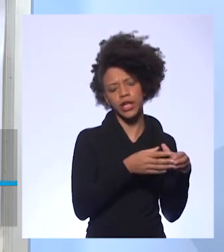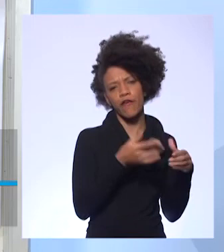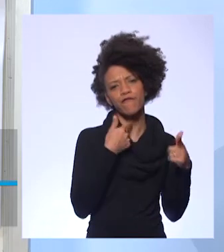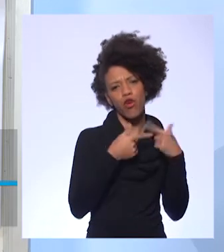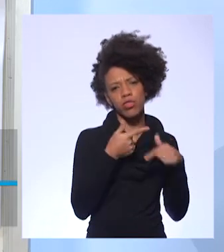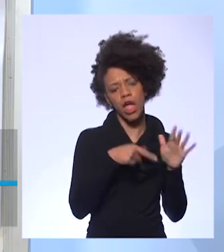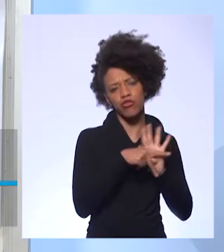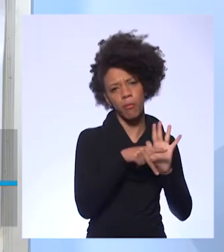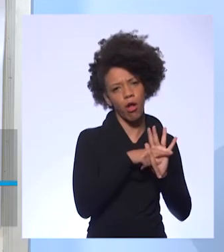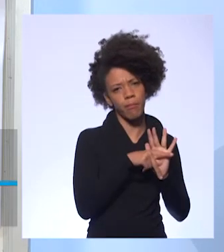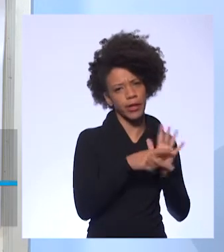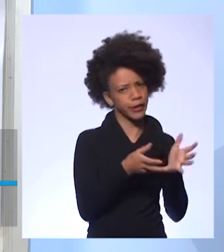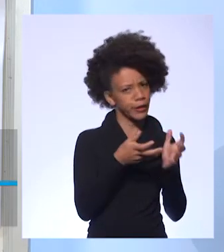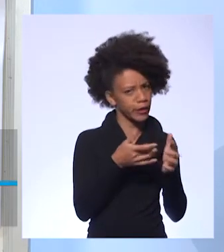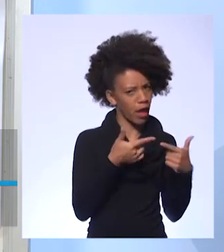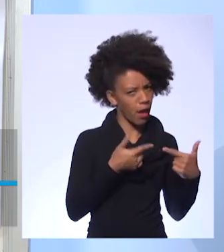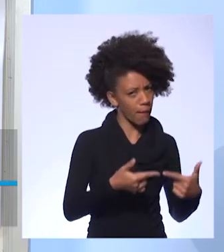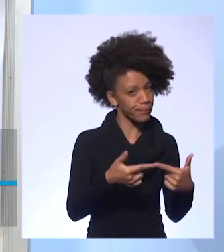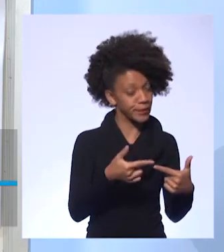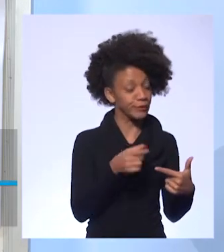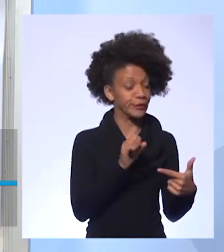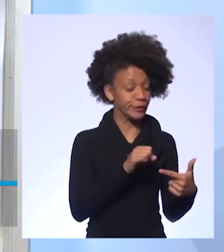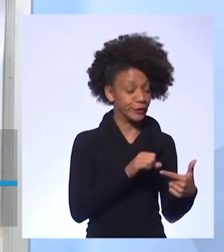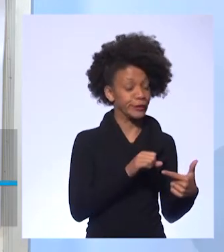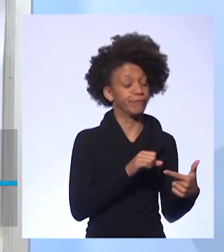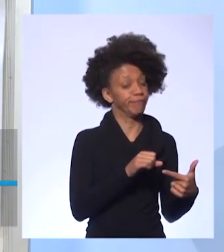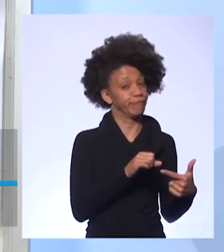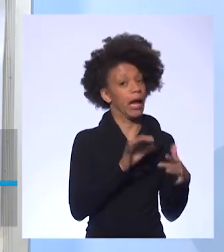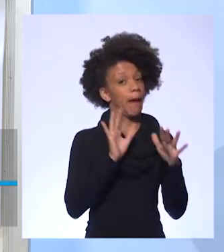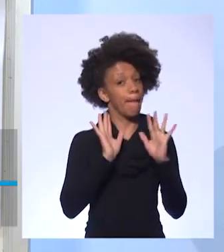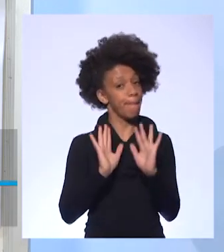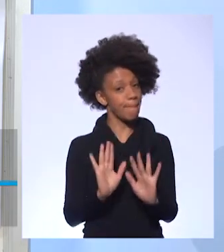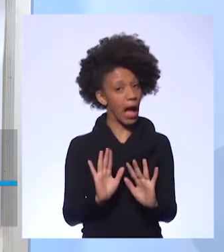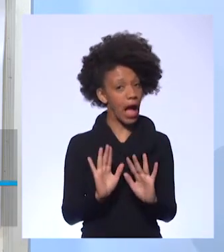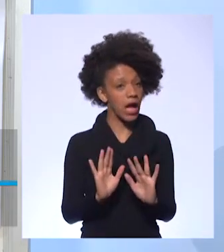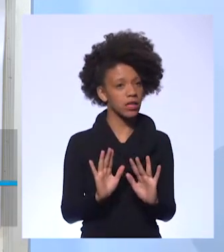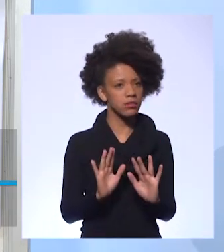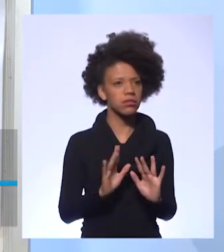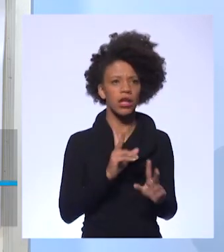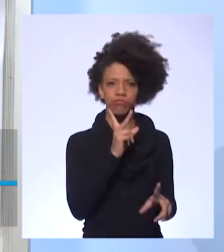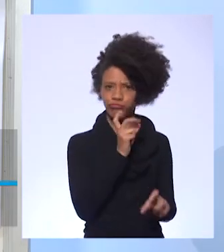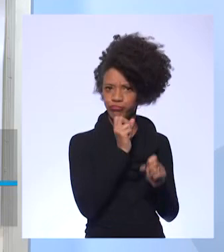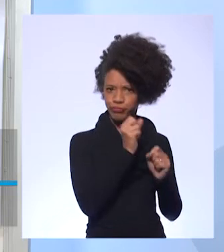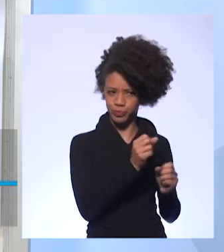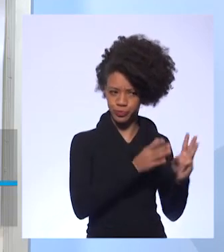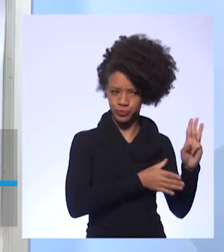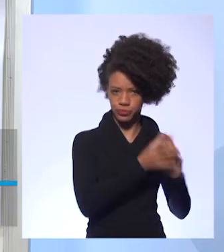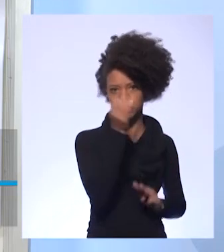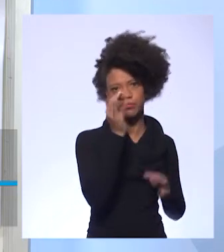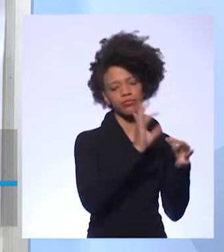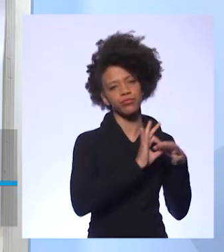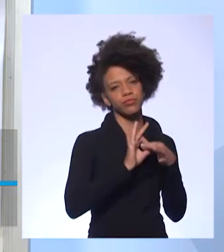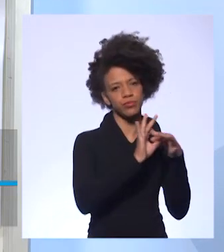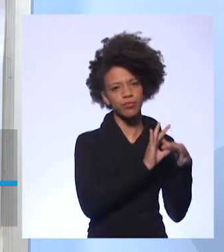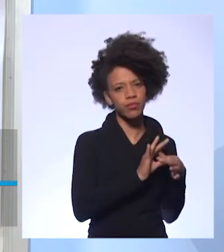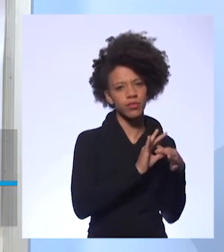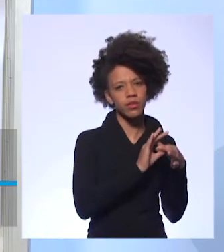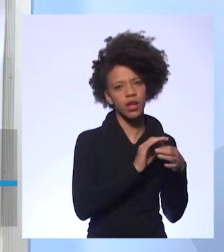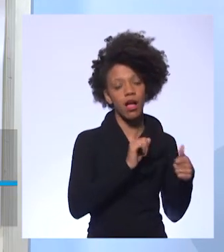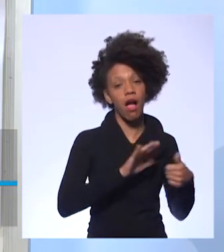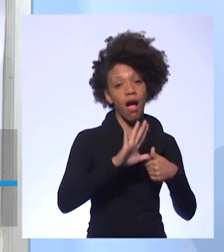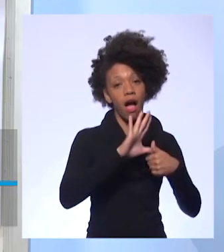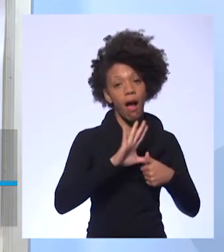sua própria vontade que quer lutar esta guerra é mas nós somos potências nesse momento América